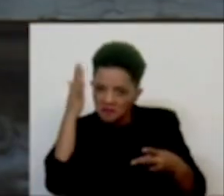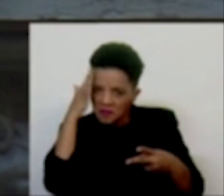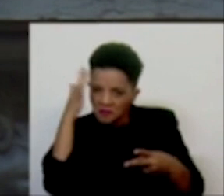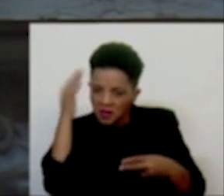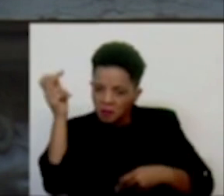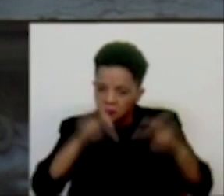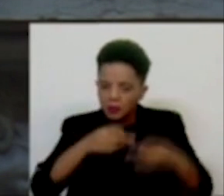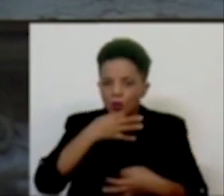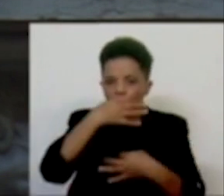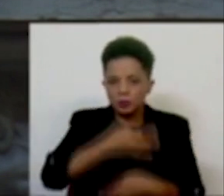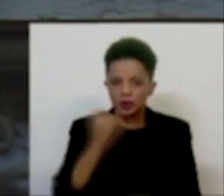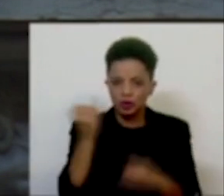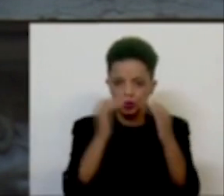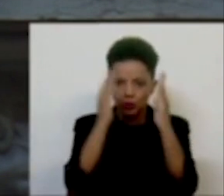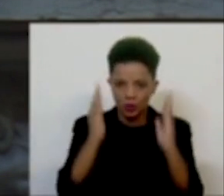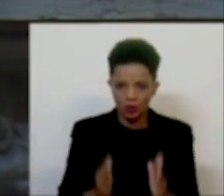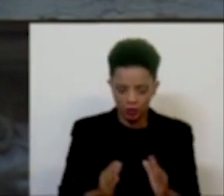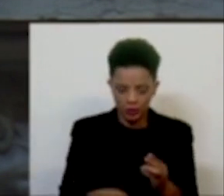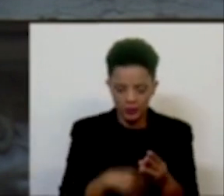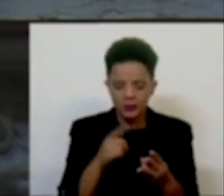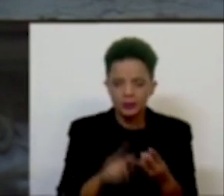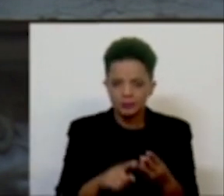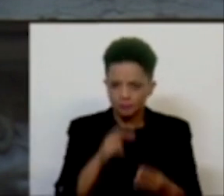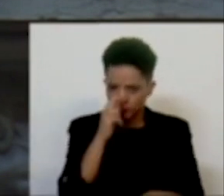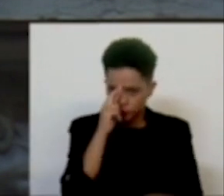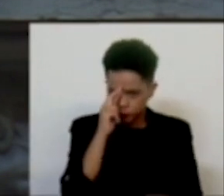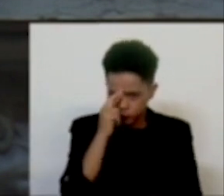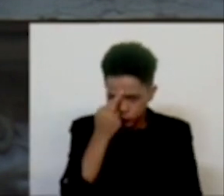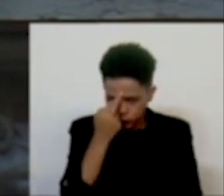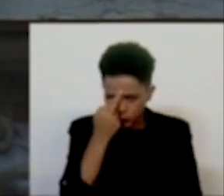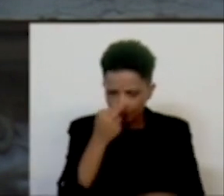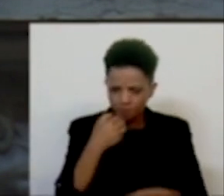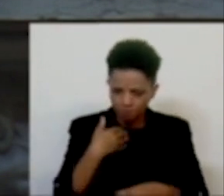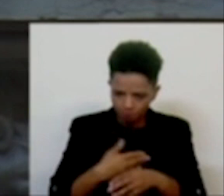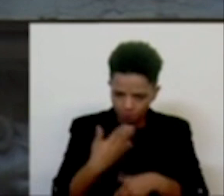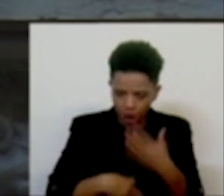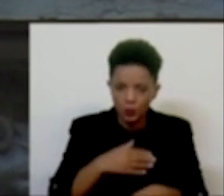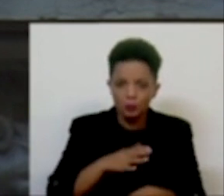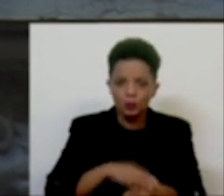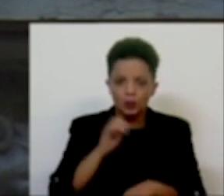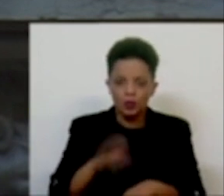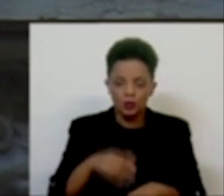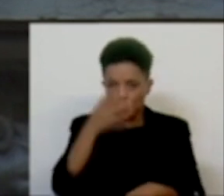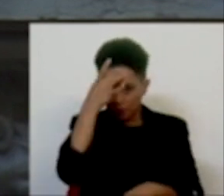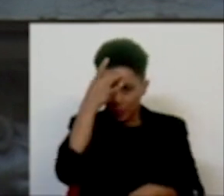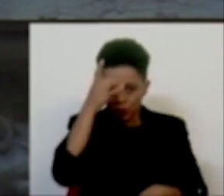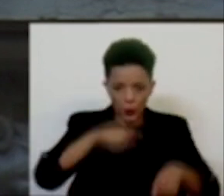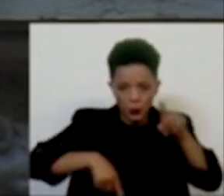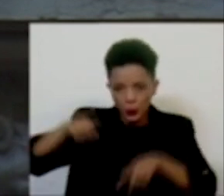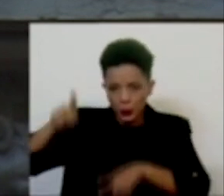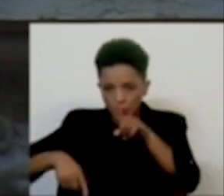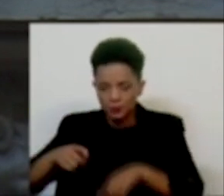dos comportamentos institucionais, a resiliência face à volubilidade das opiniões,